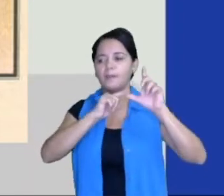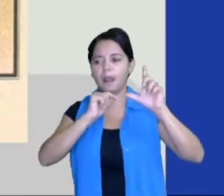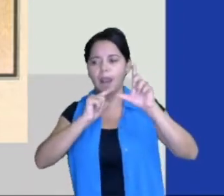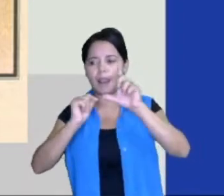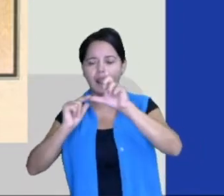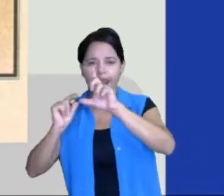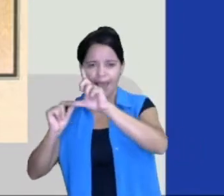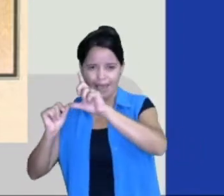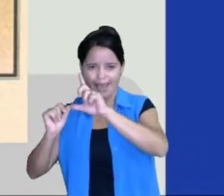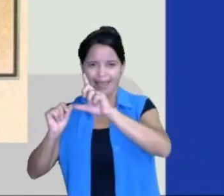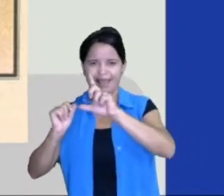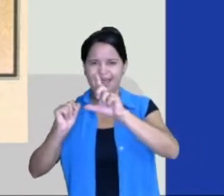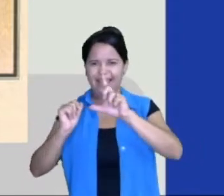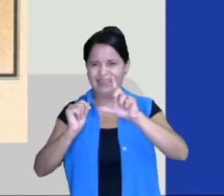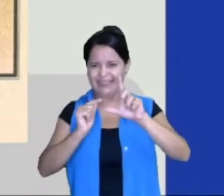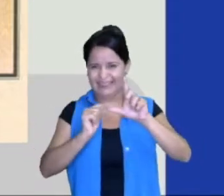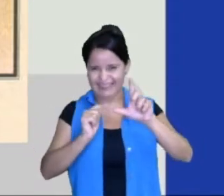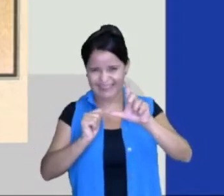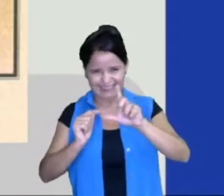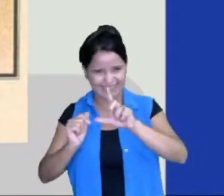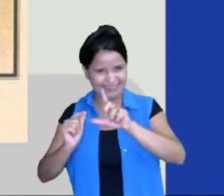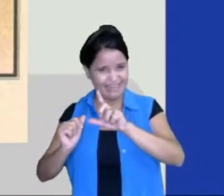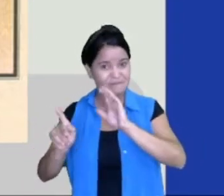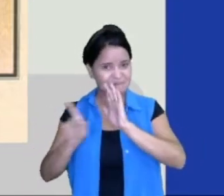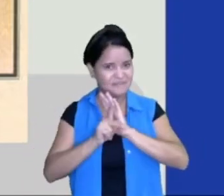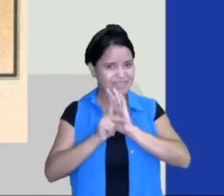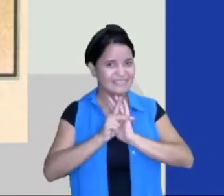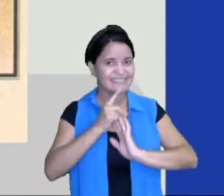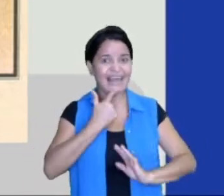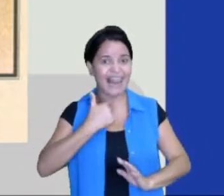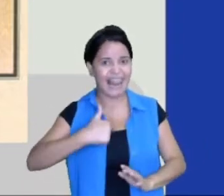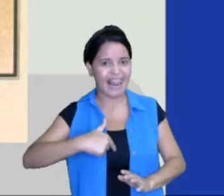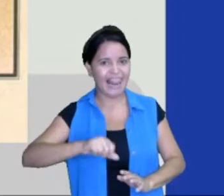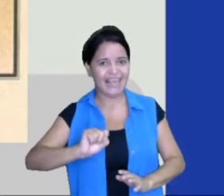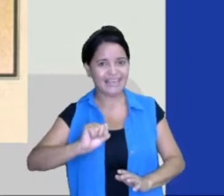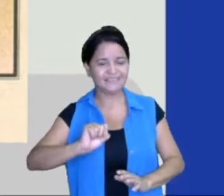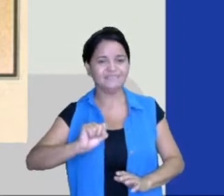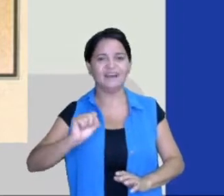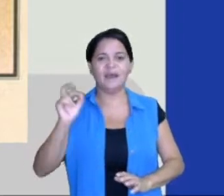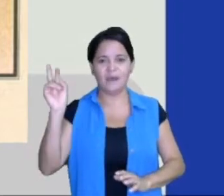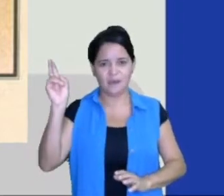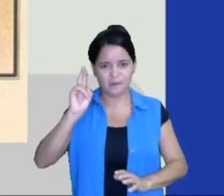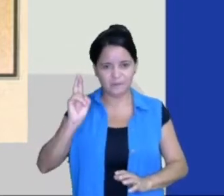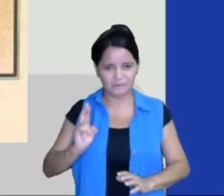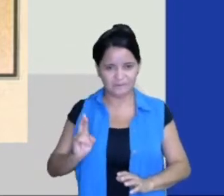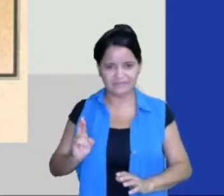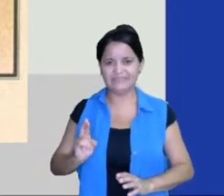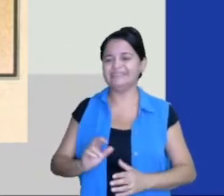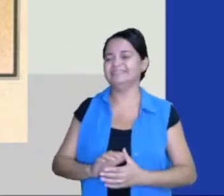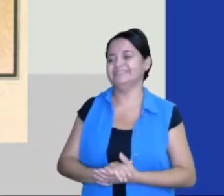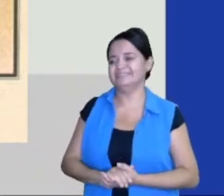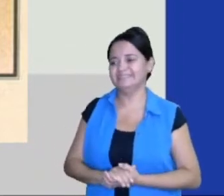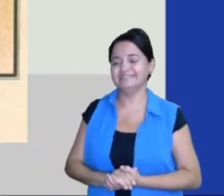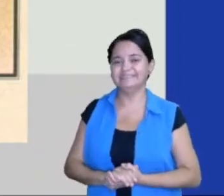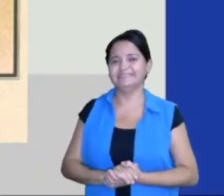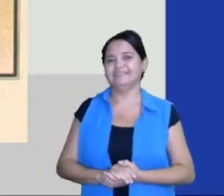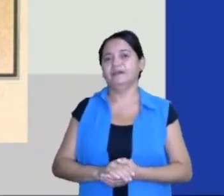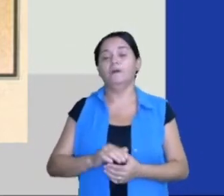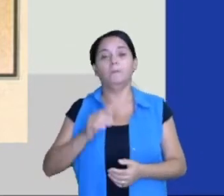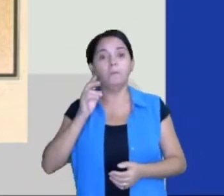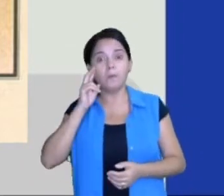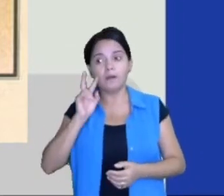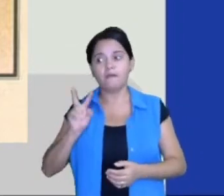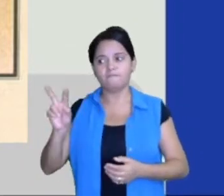é russo, tá? Então vamos ficar centrado, focado na imagem que